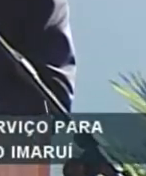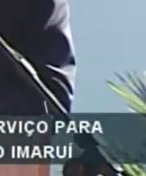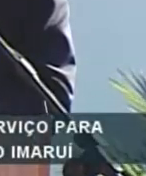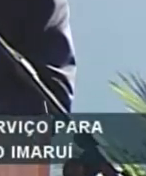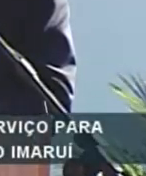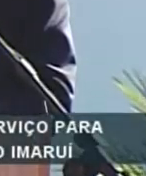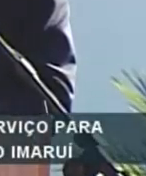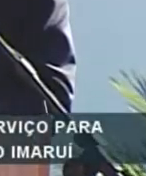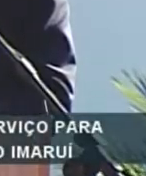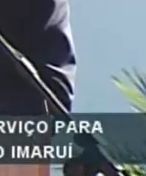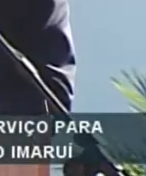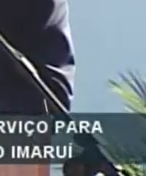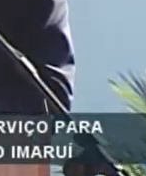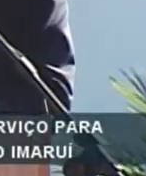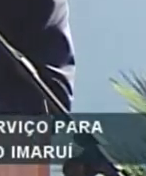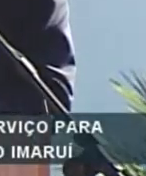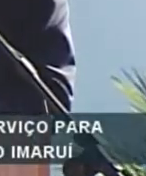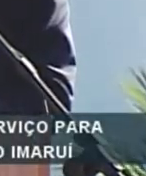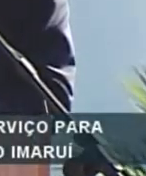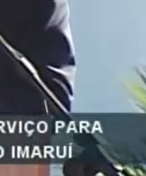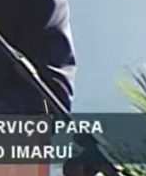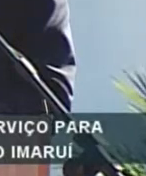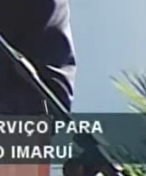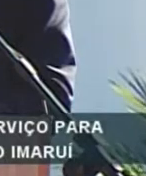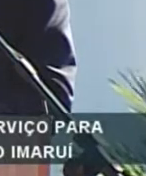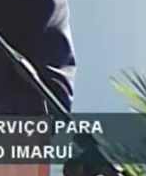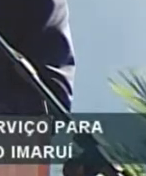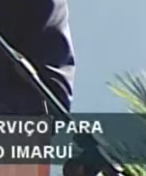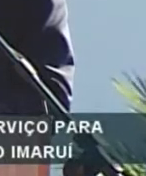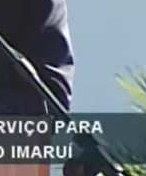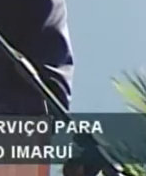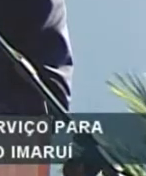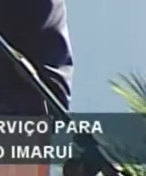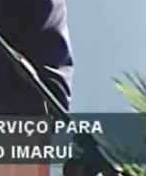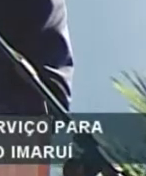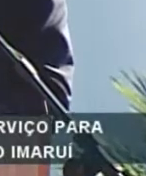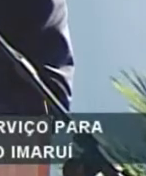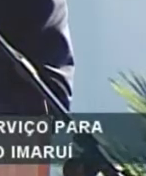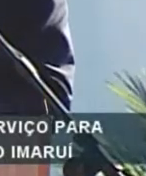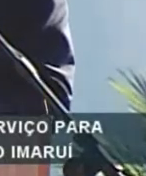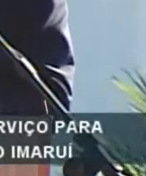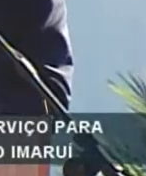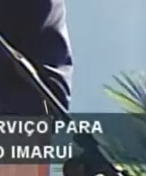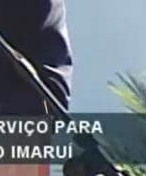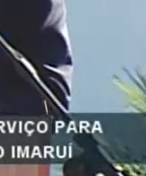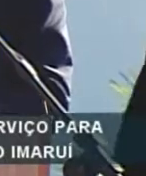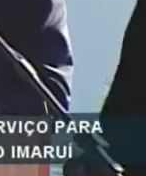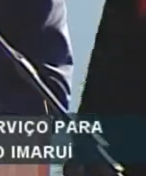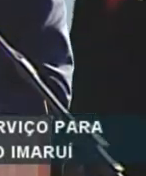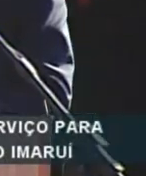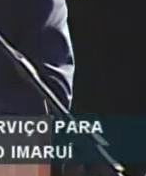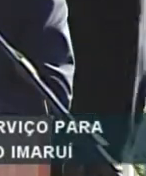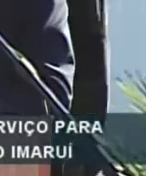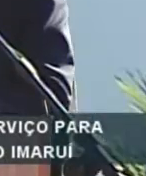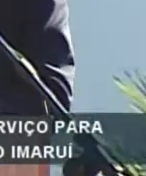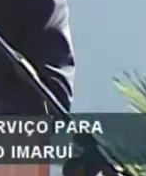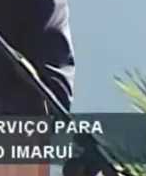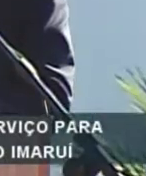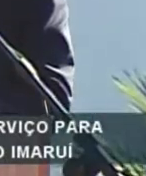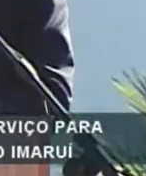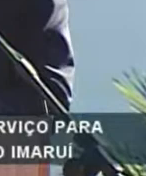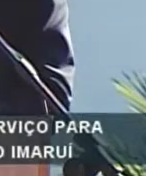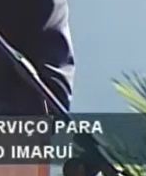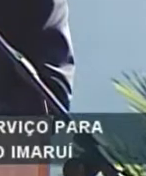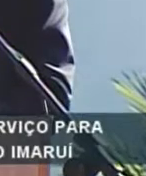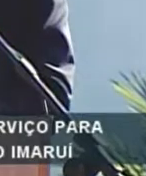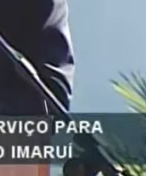país mudou, o país acelerou o crescimento e o governo federal conseguiu sua política econômica e social incluir milhões de